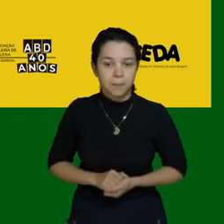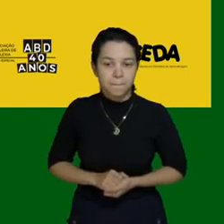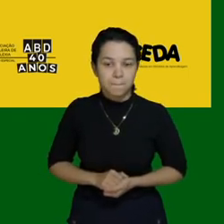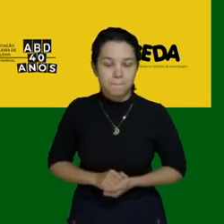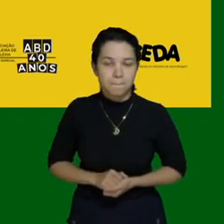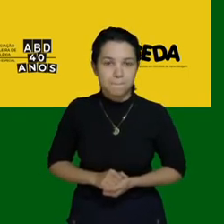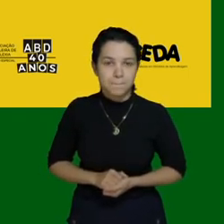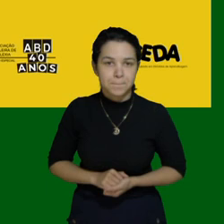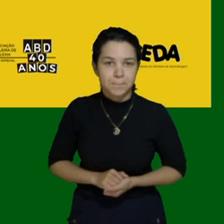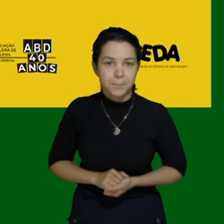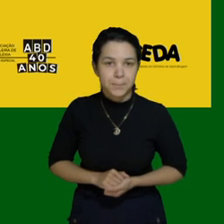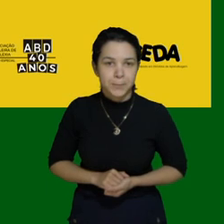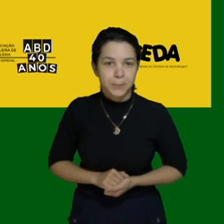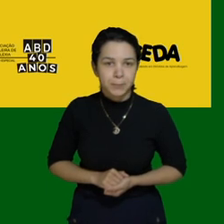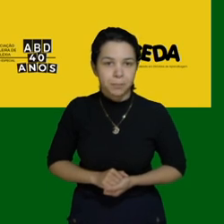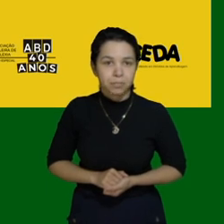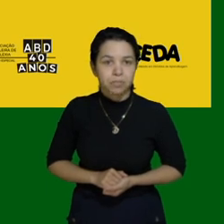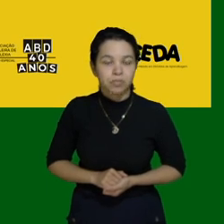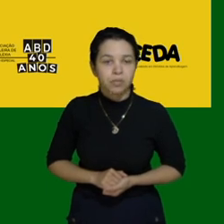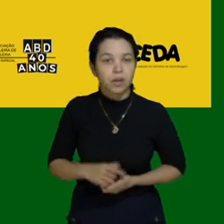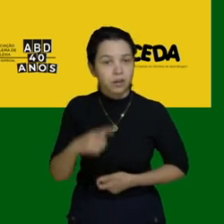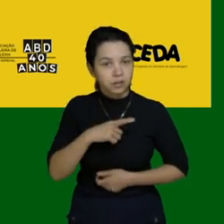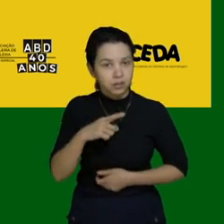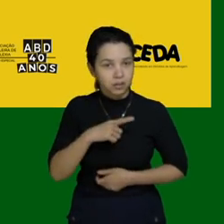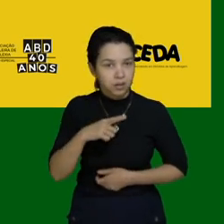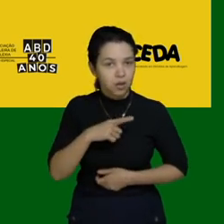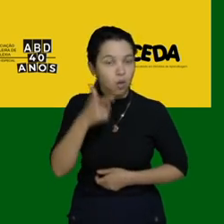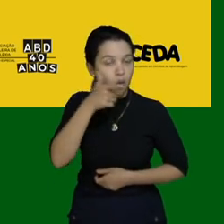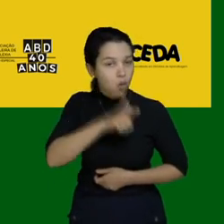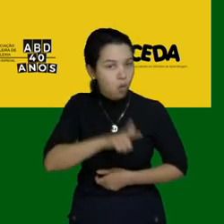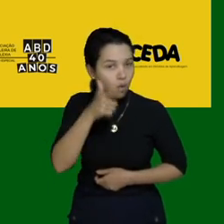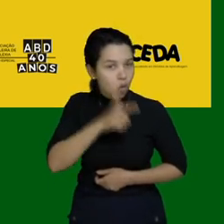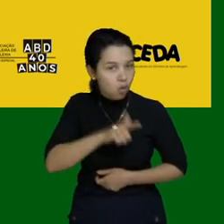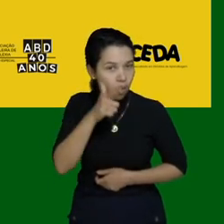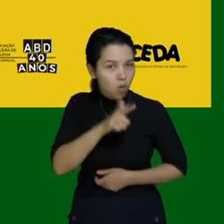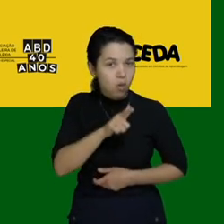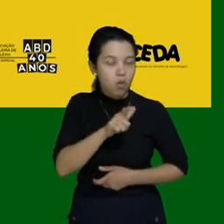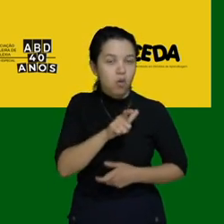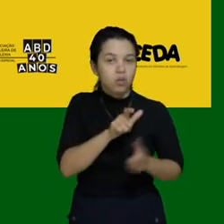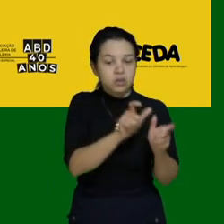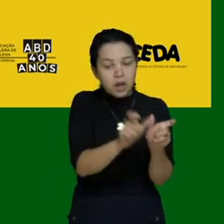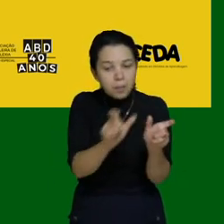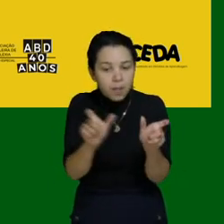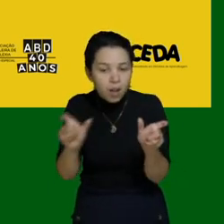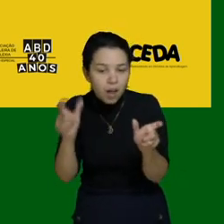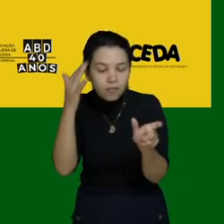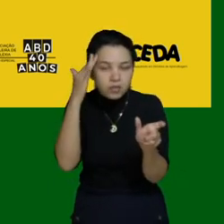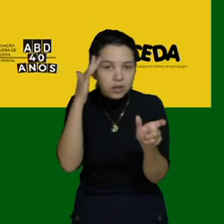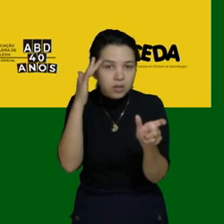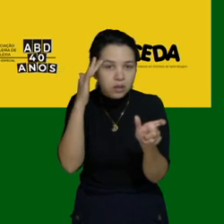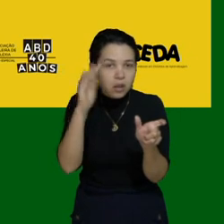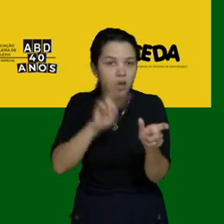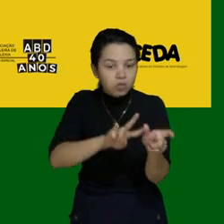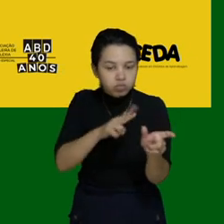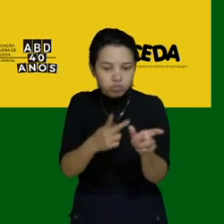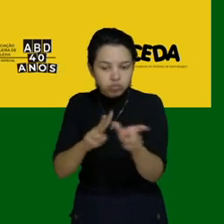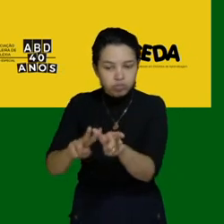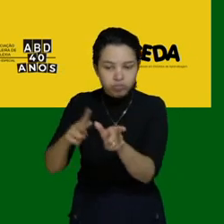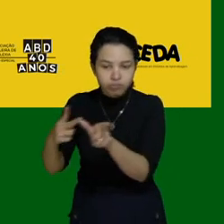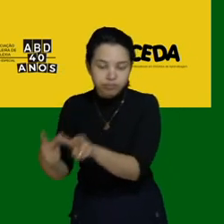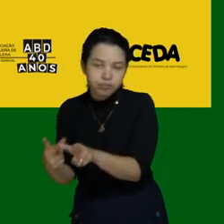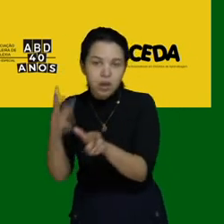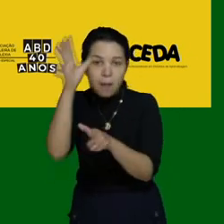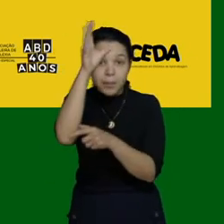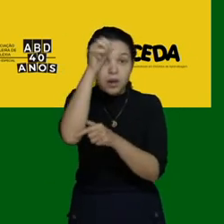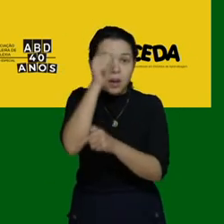próximo aí ele já tem assim já consegue né codificar ele já consegue aprender palavras novas mas tudo se